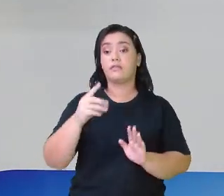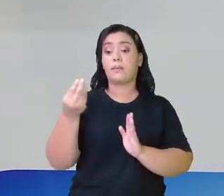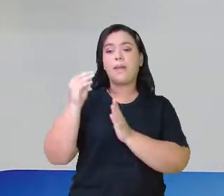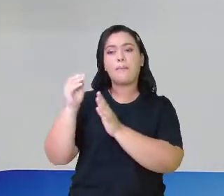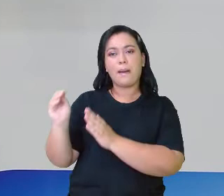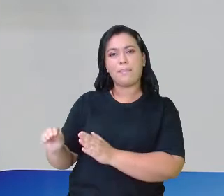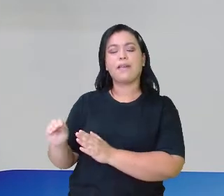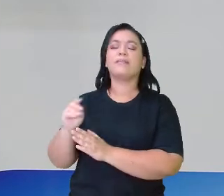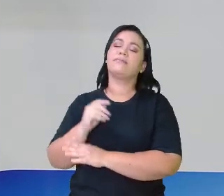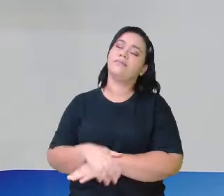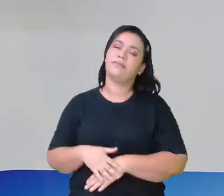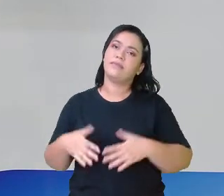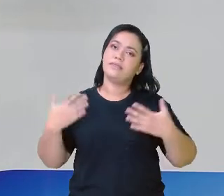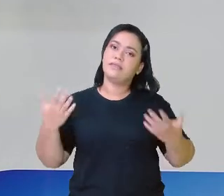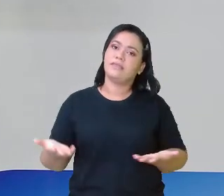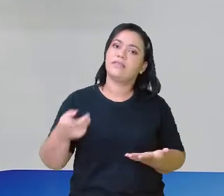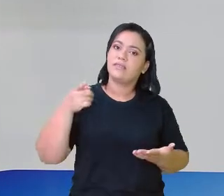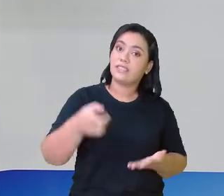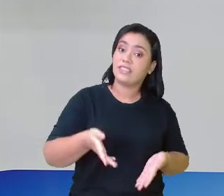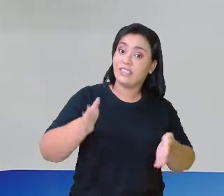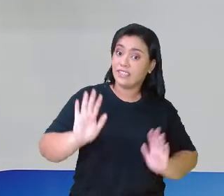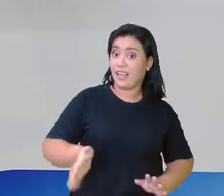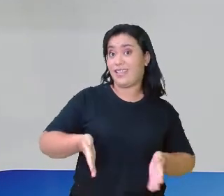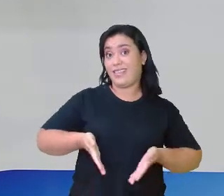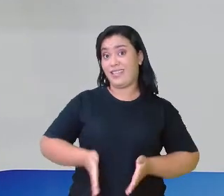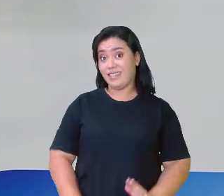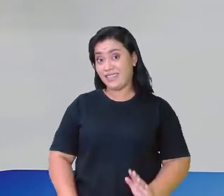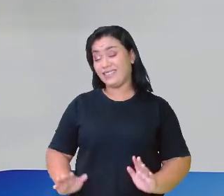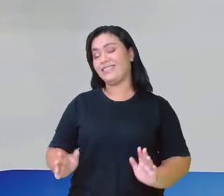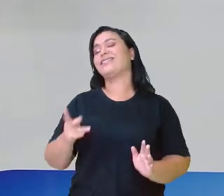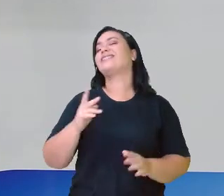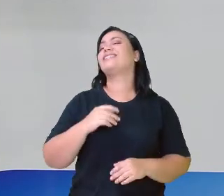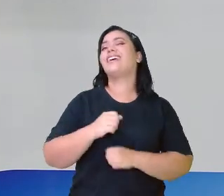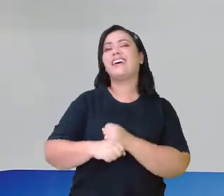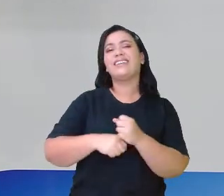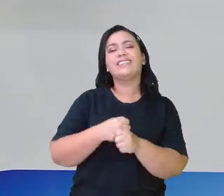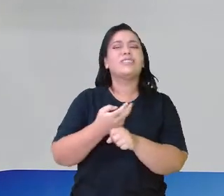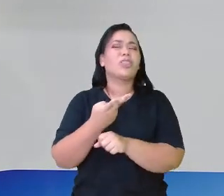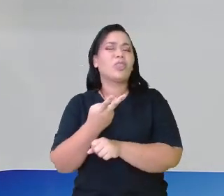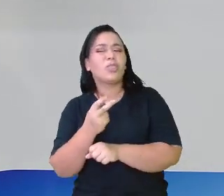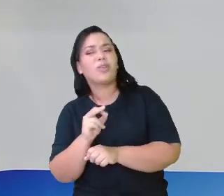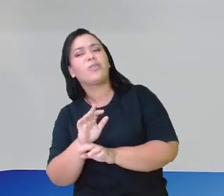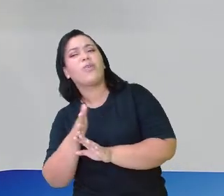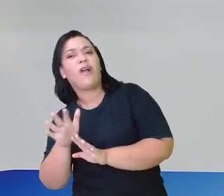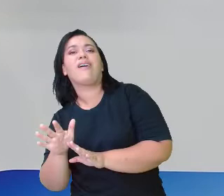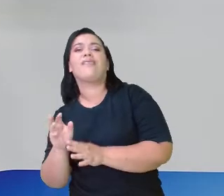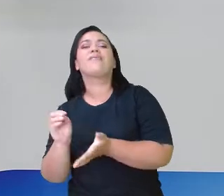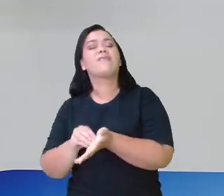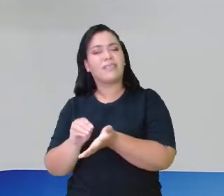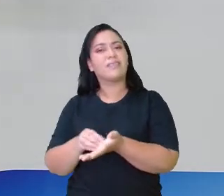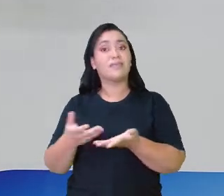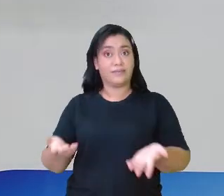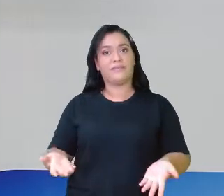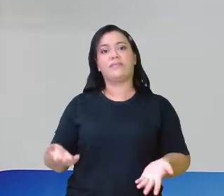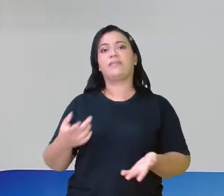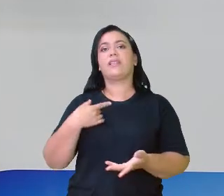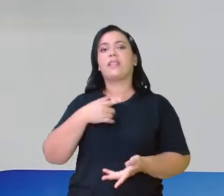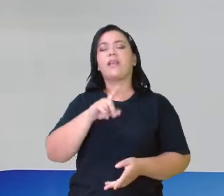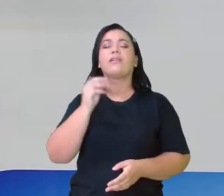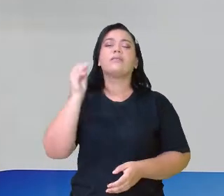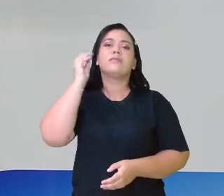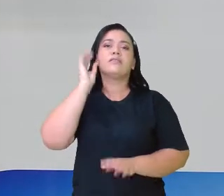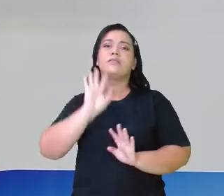né? Com certeza vocês já nasceram no ano de 2000. E só faltava o restante. Aí eu peguei aí,